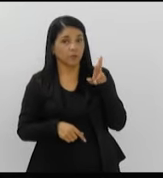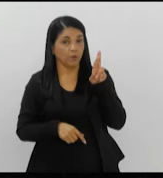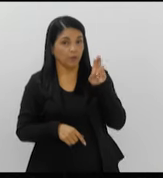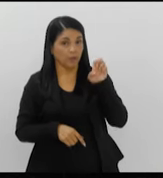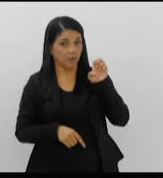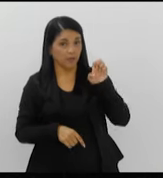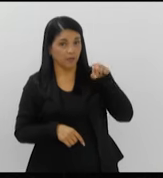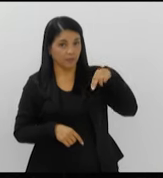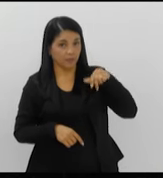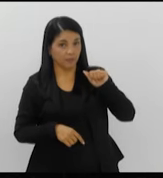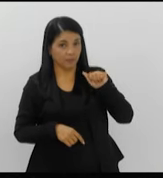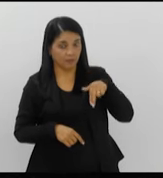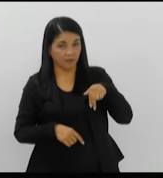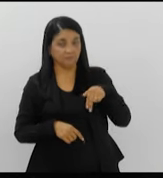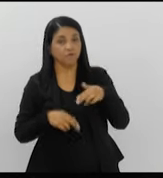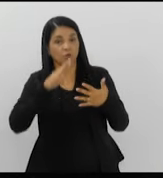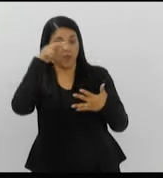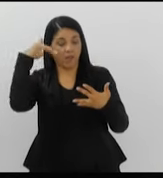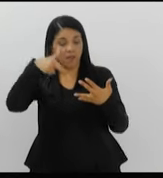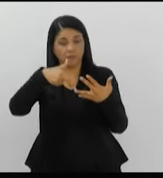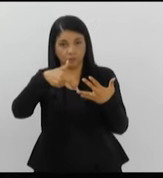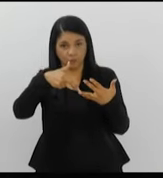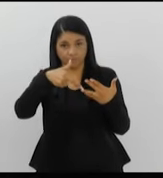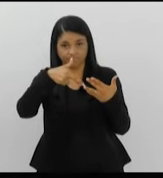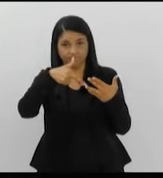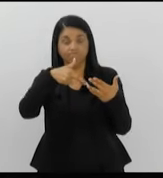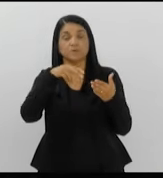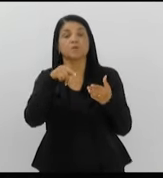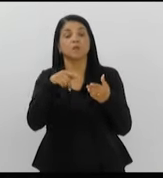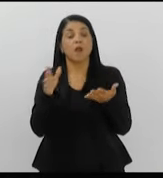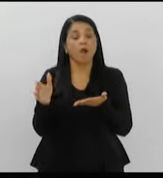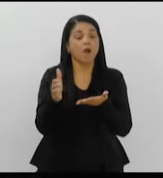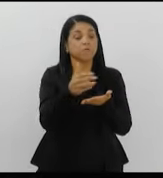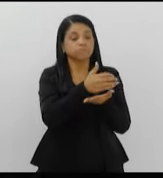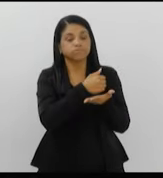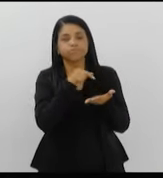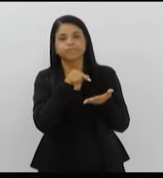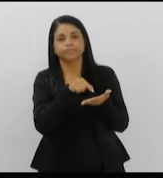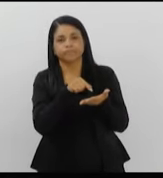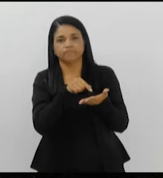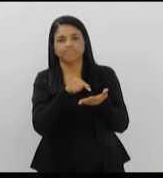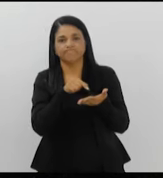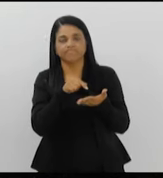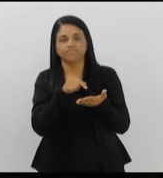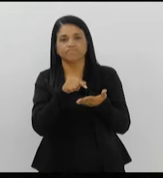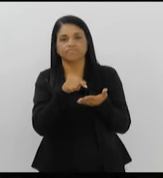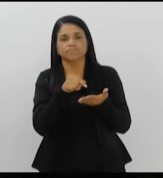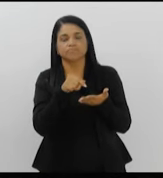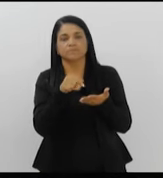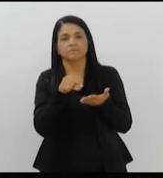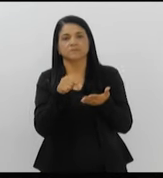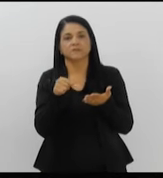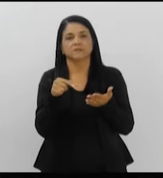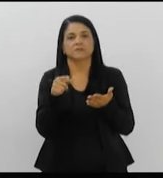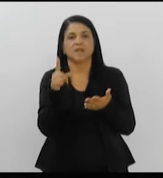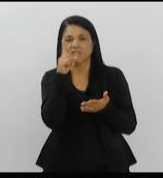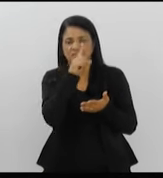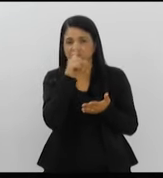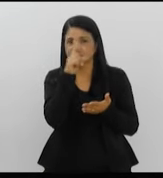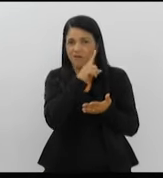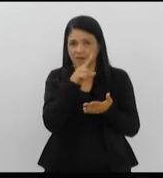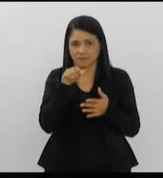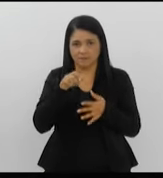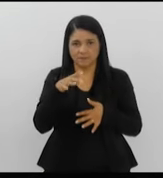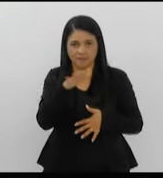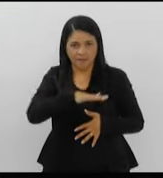foi relator, exatamente para apurar todas essas irregularidades na saúde.